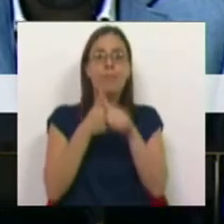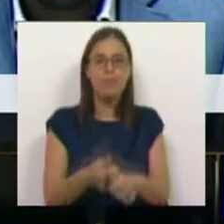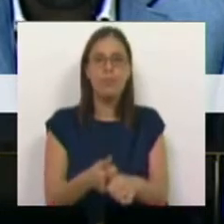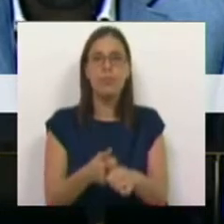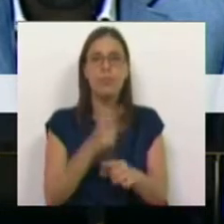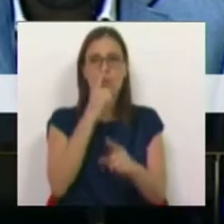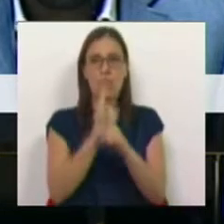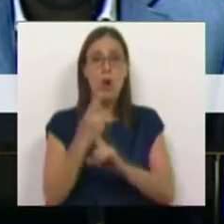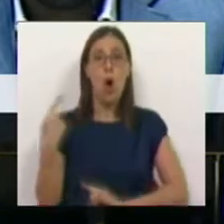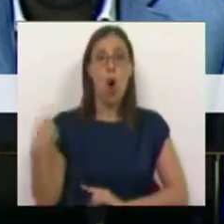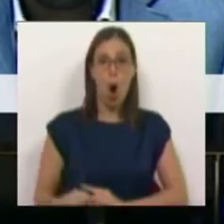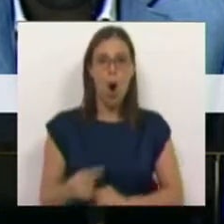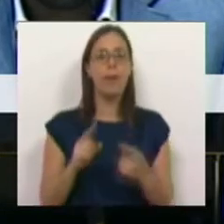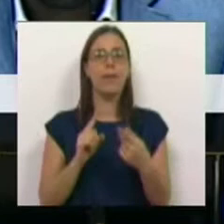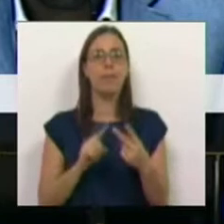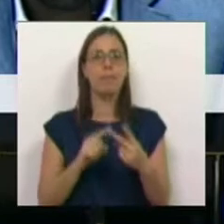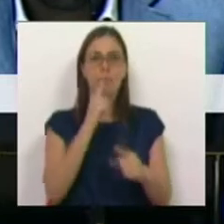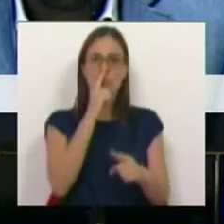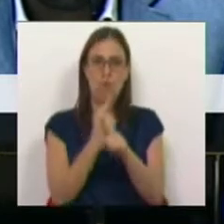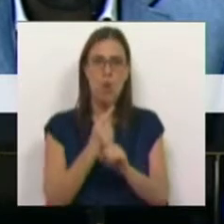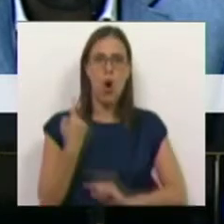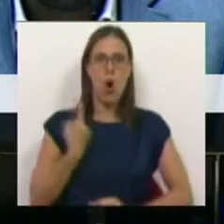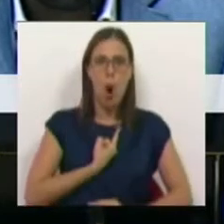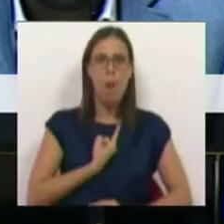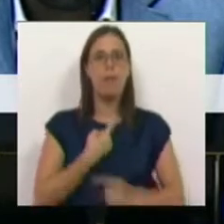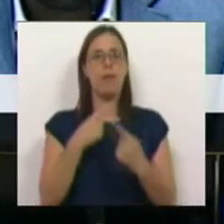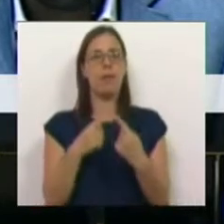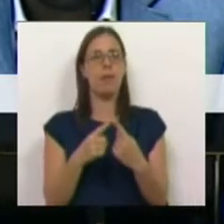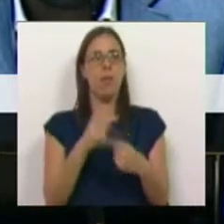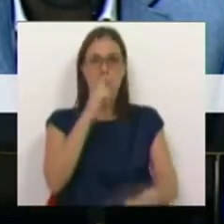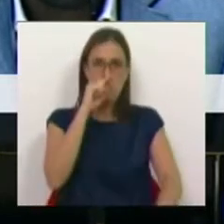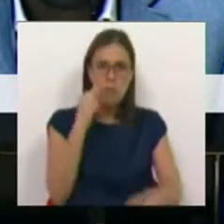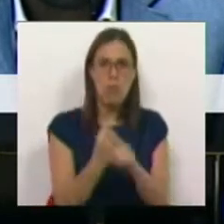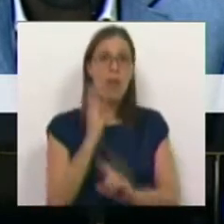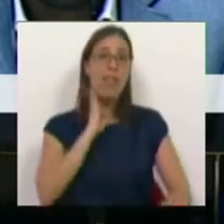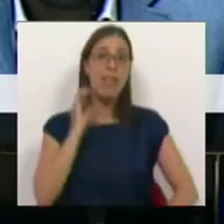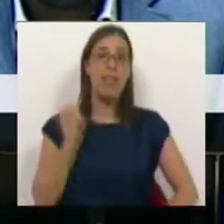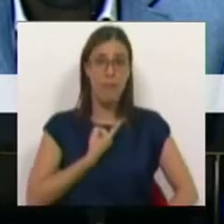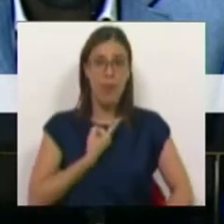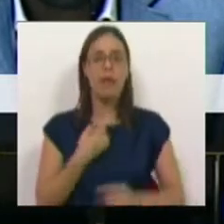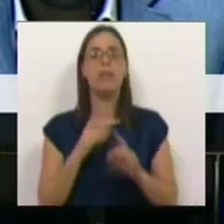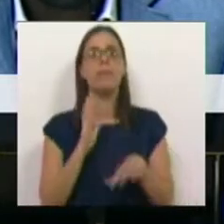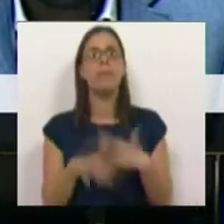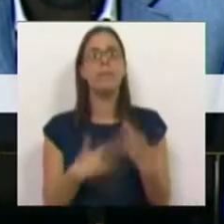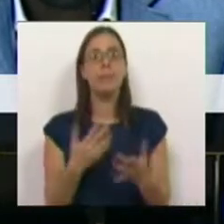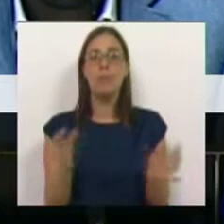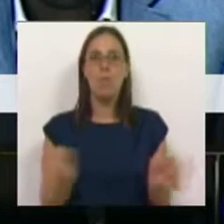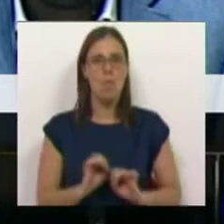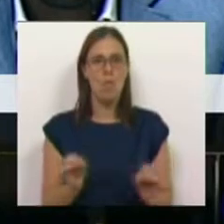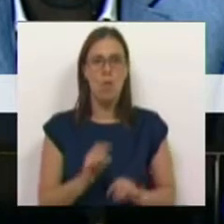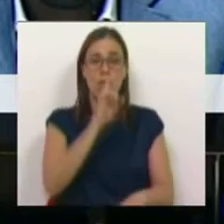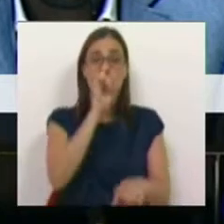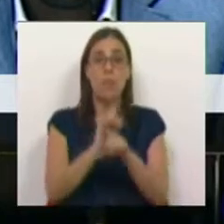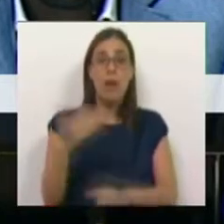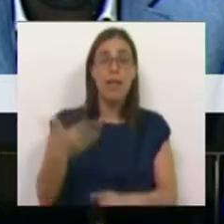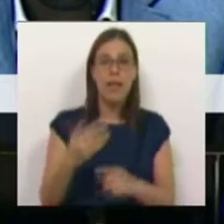as mesmas ordens, que tenham as mesmas obrigações, que tenham os mesmos deveres, depois não têm o